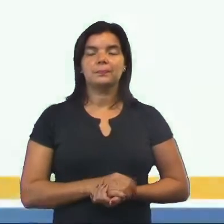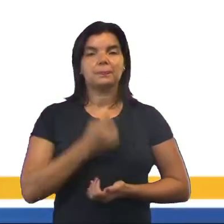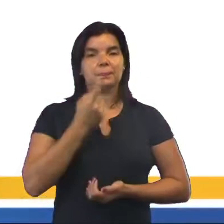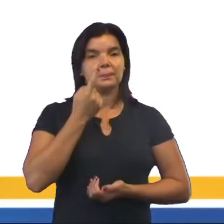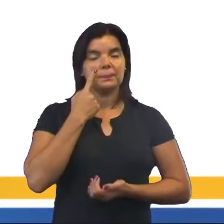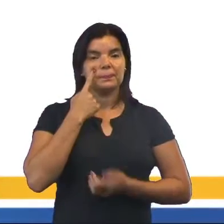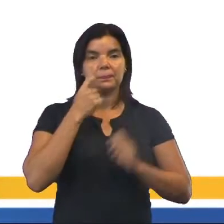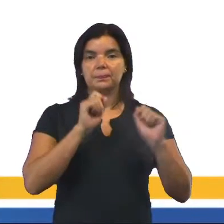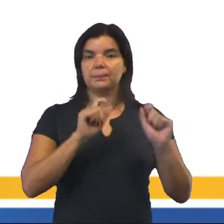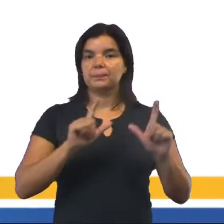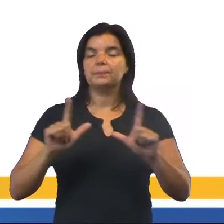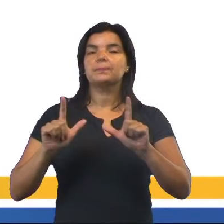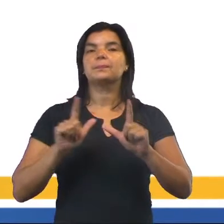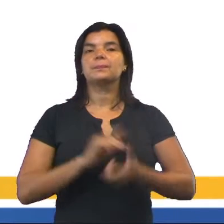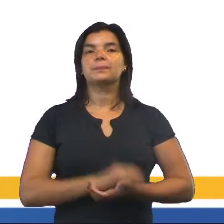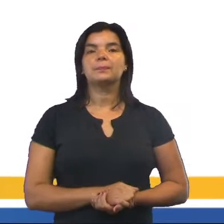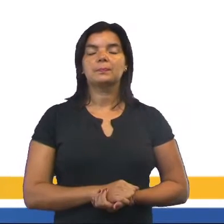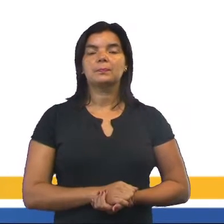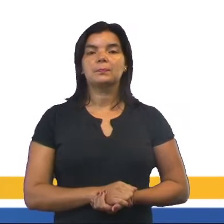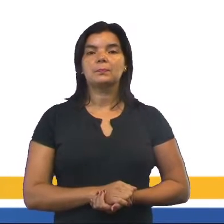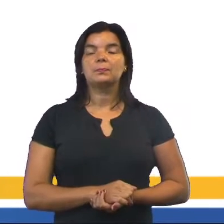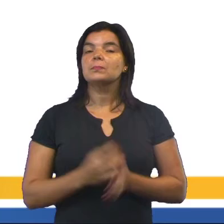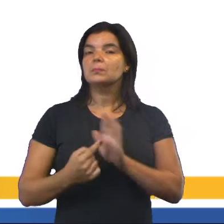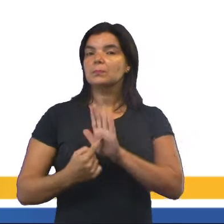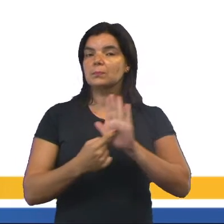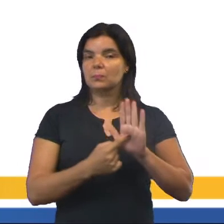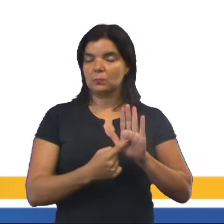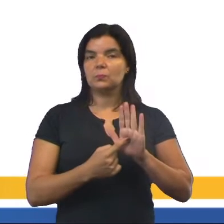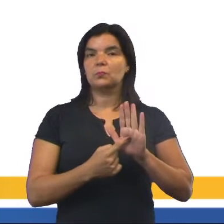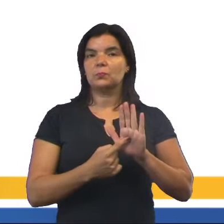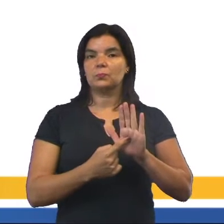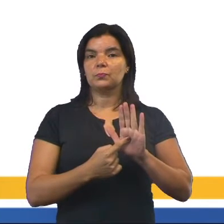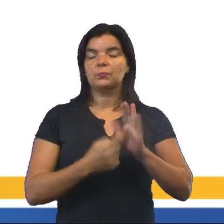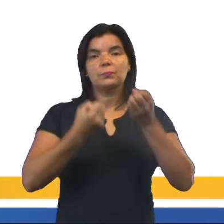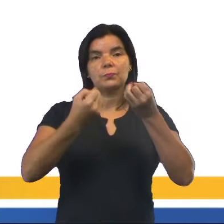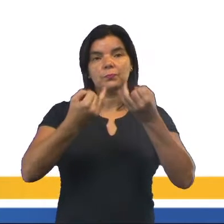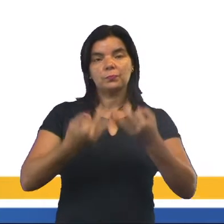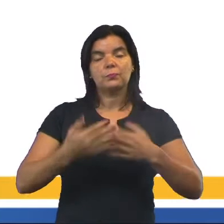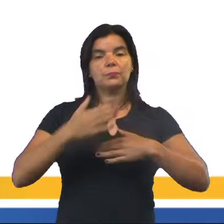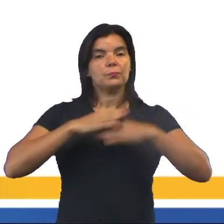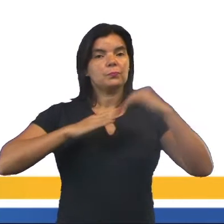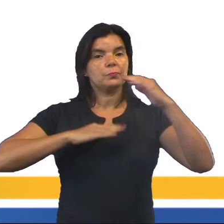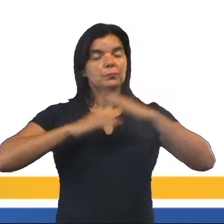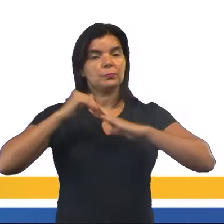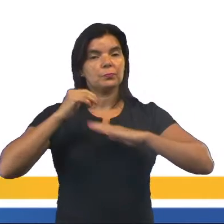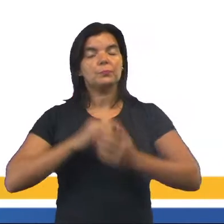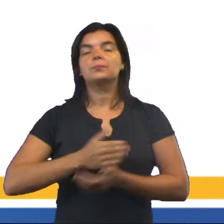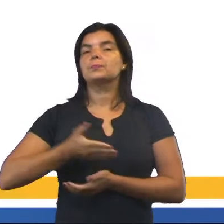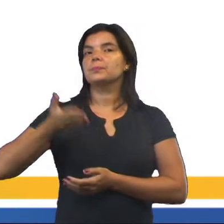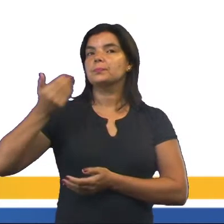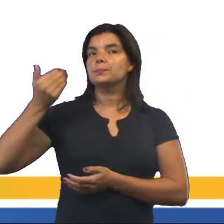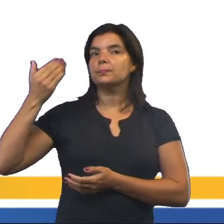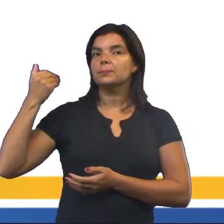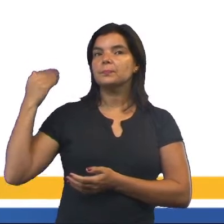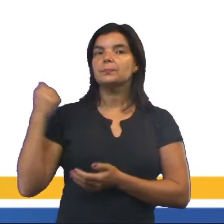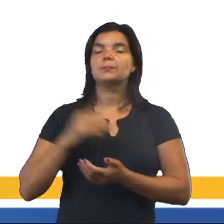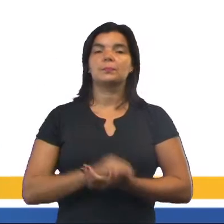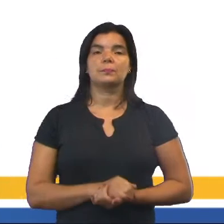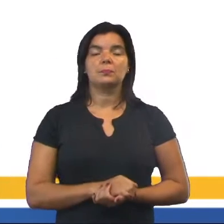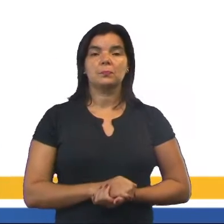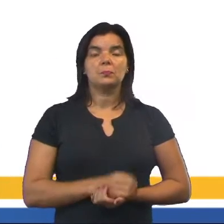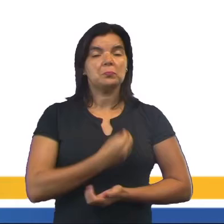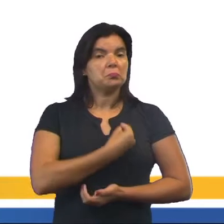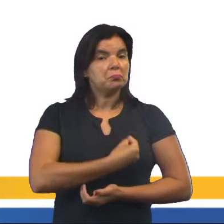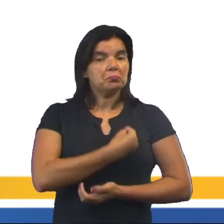lá? Eu trouxe algumas, vamos começar falando primeiro das profissões do passado, que